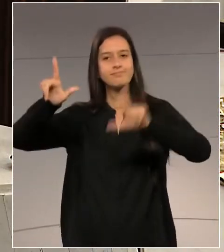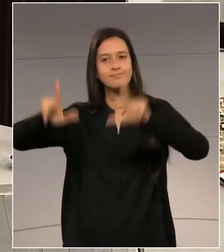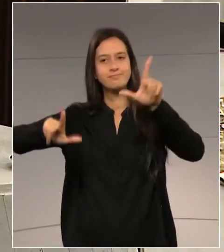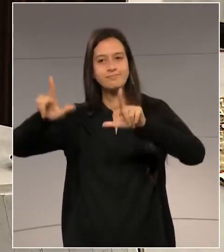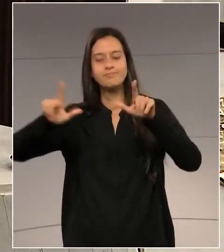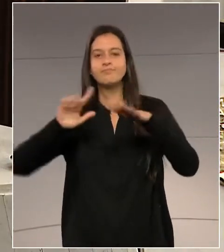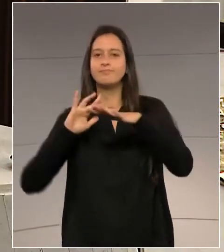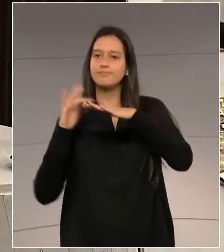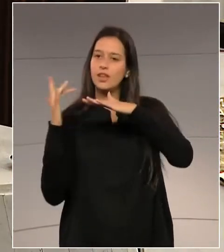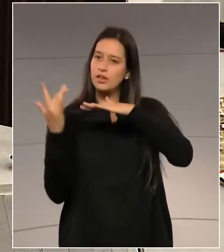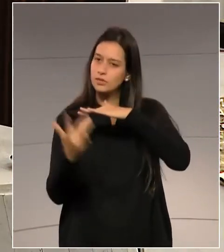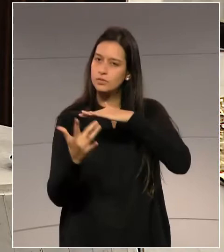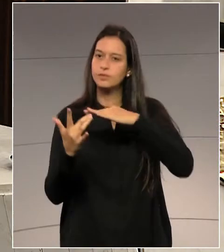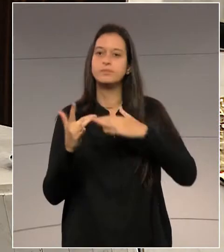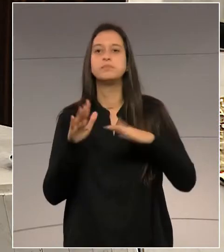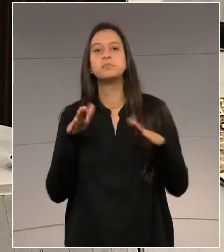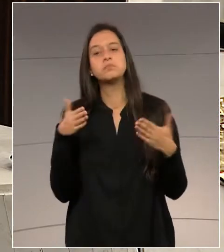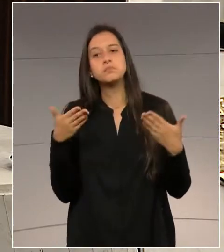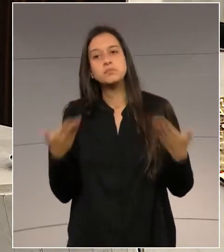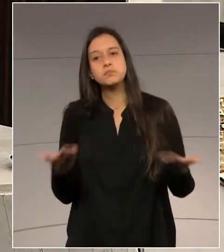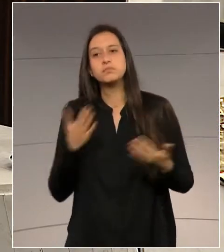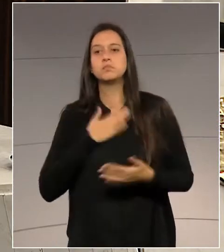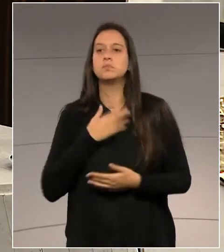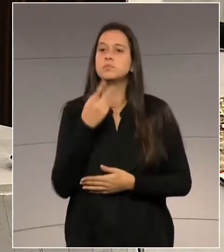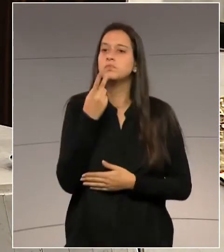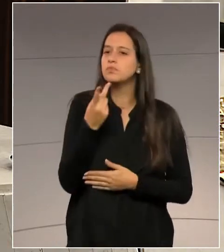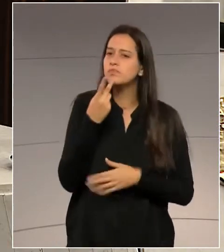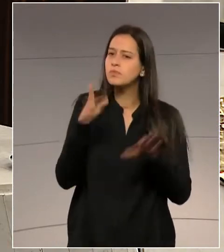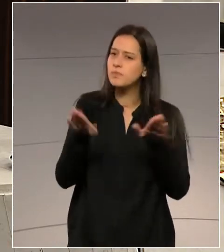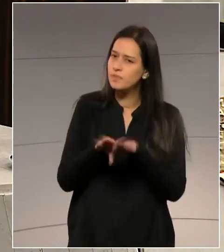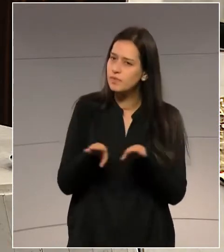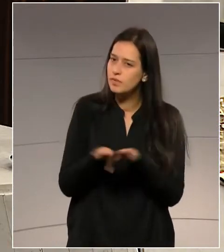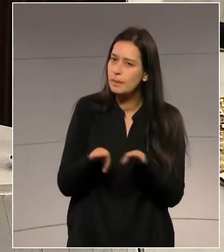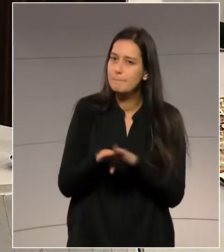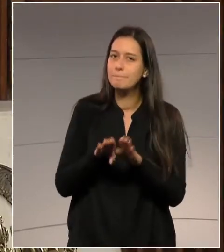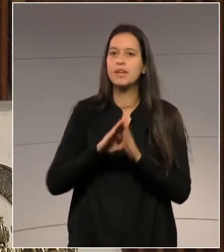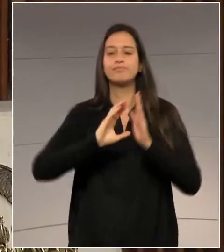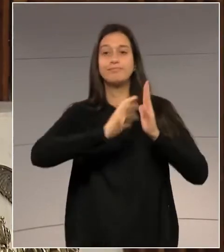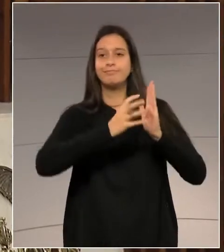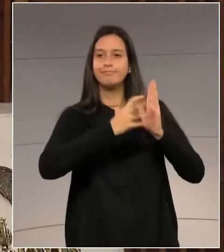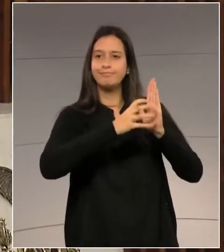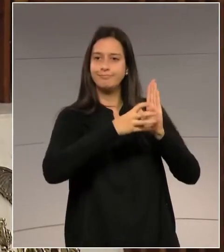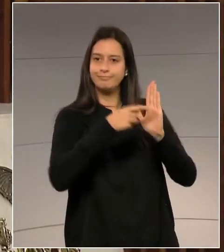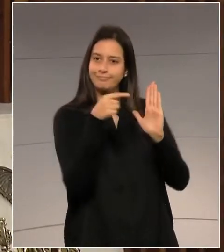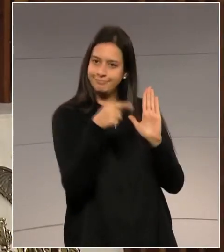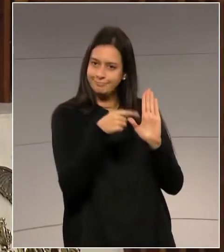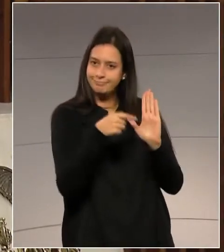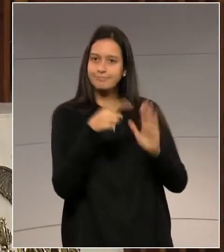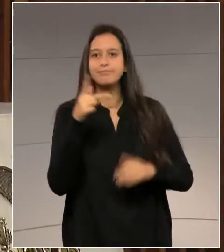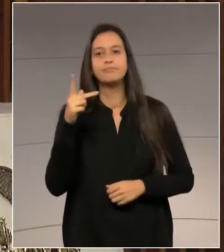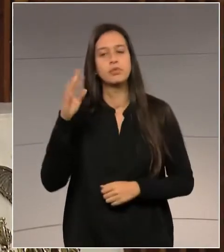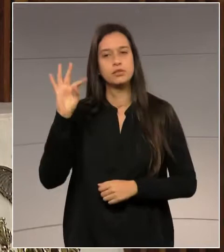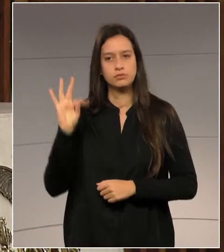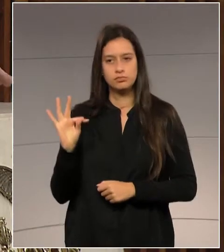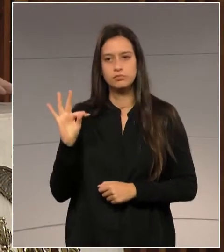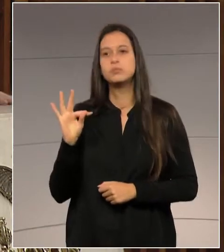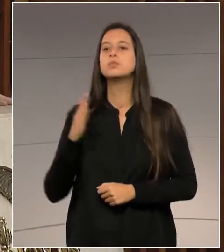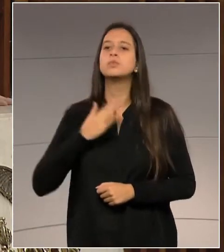quero aqui falar em nome do partido dos trabalhadores como presidente do partido ele trabalhadores